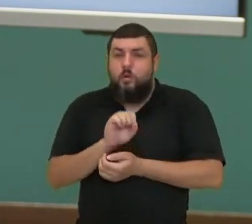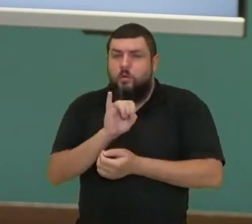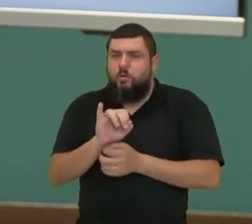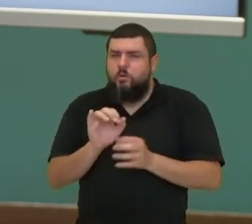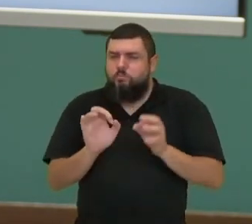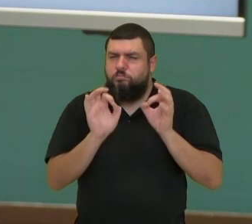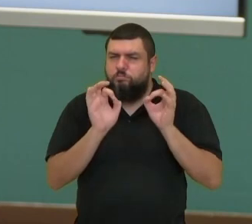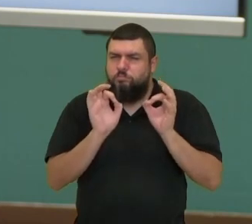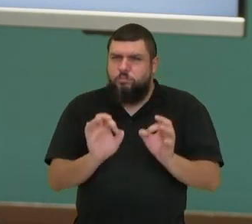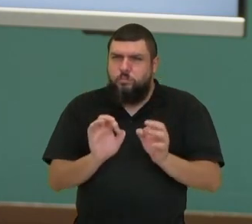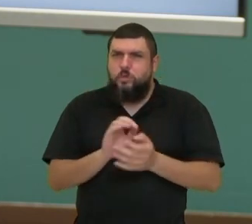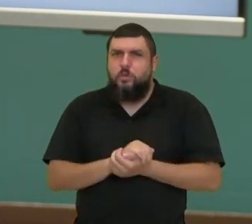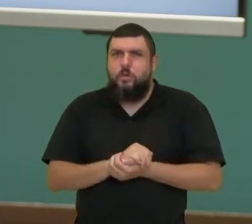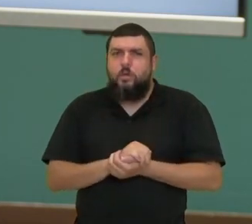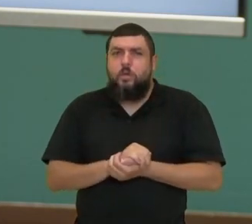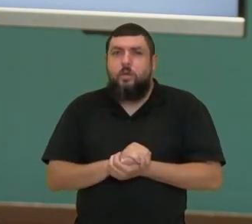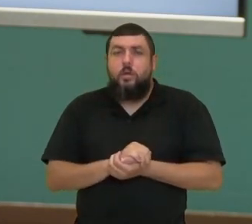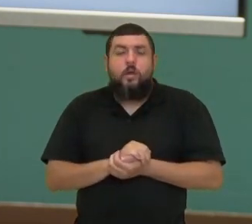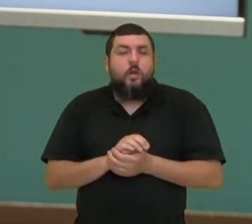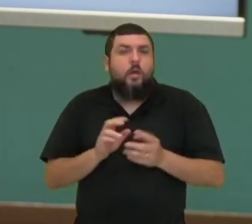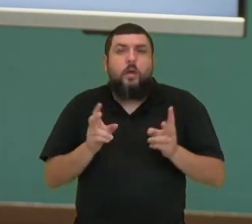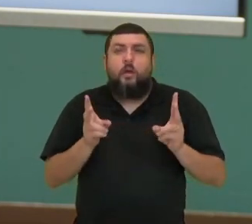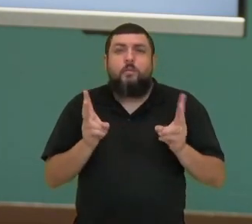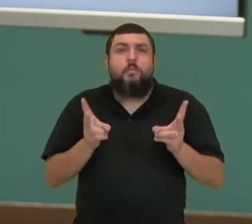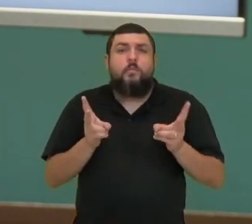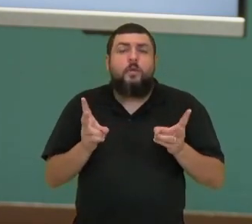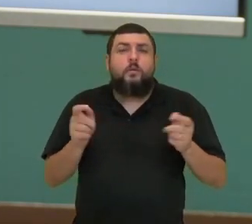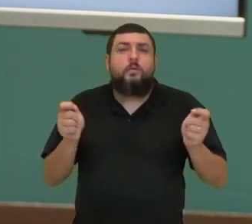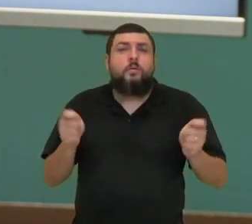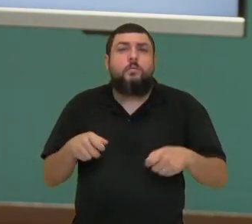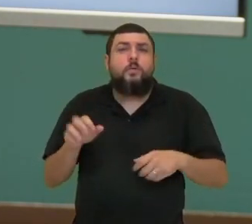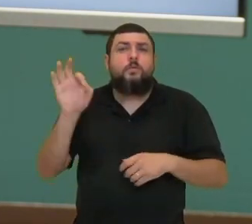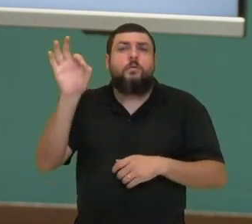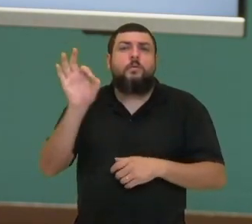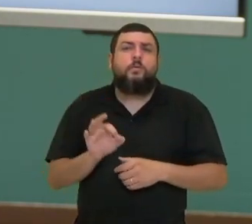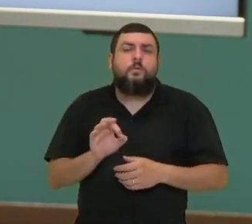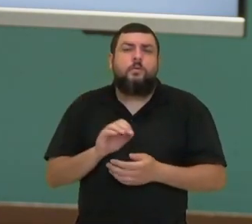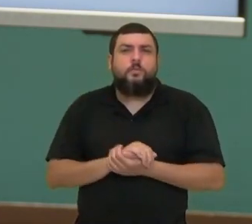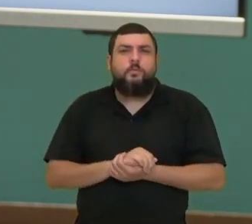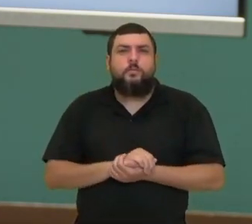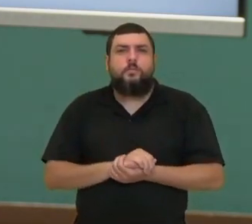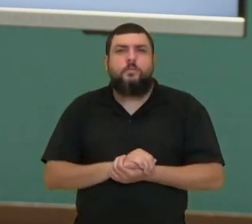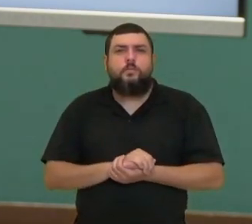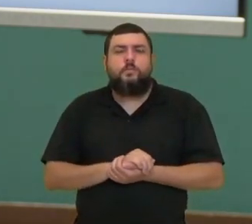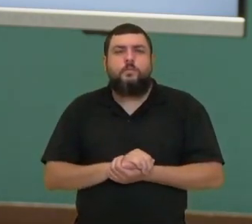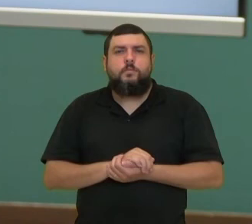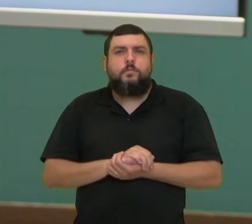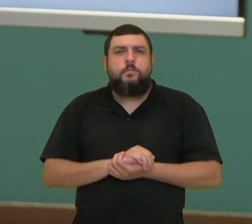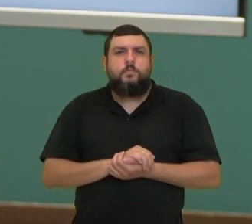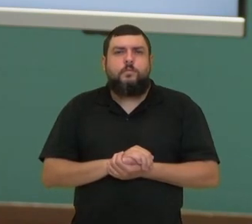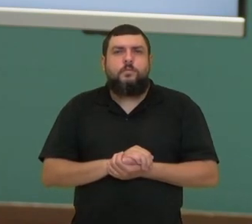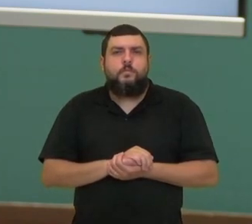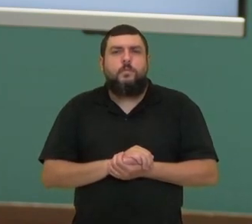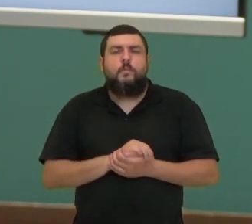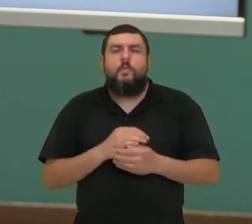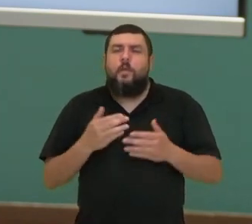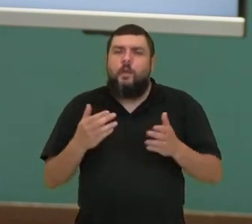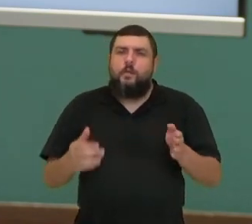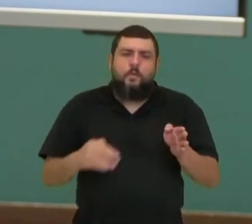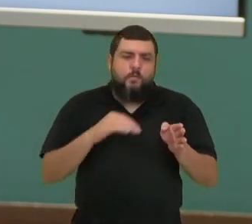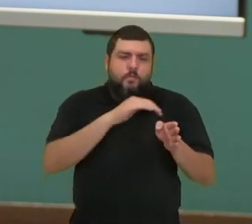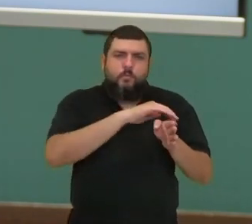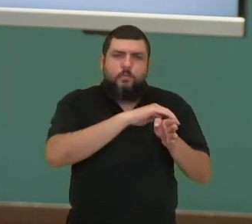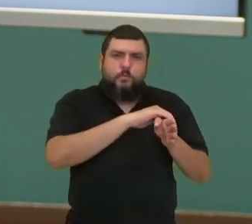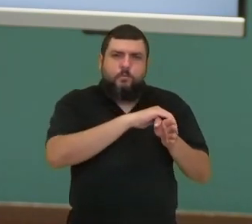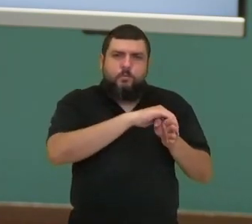honesto, a probabilidade vai ser a mesma para todas as faces. Então, neste caso, ambas as faces, tanto